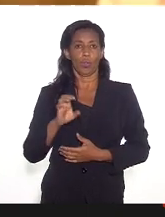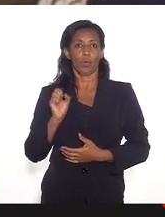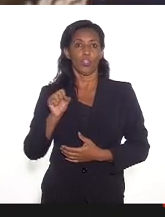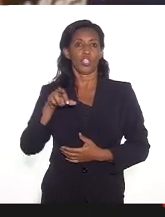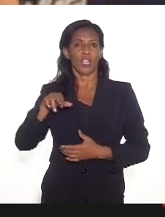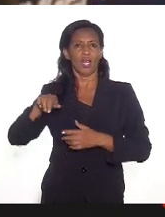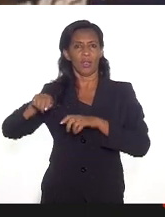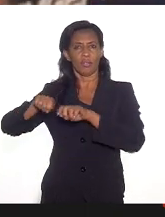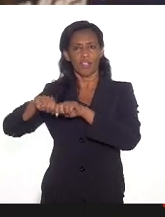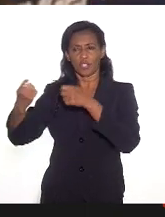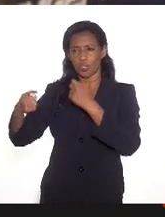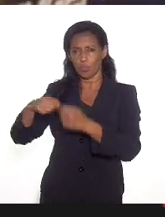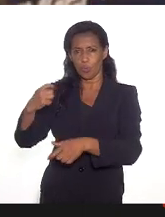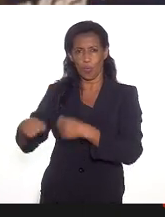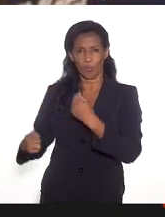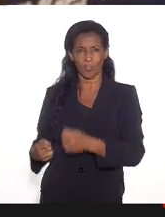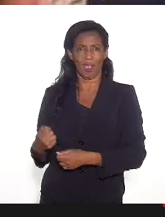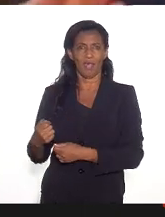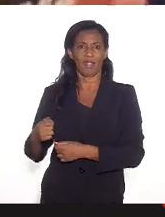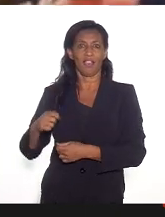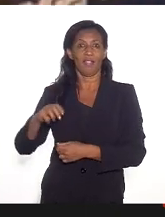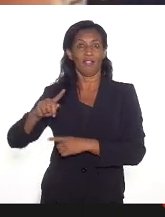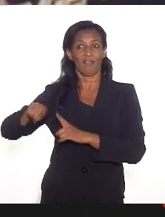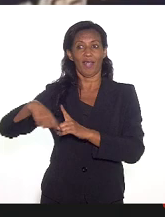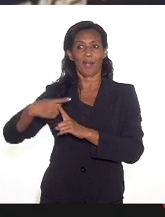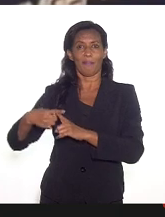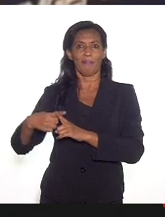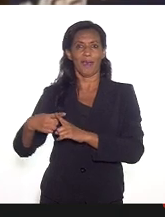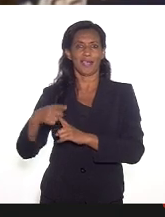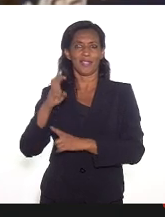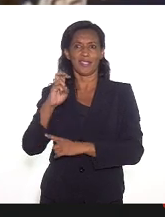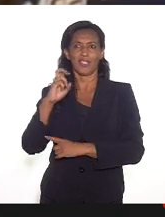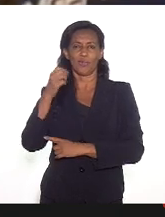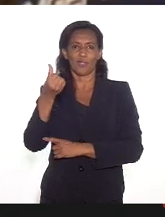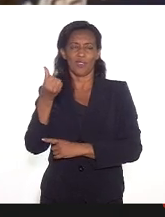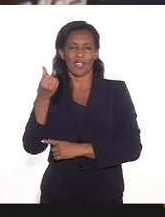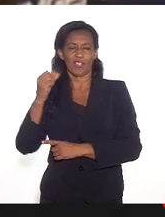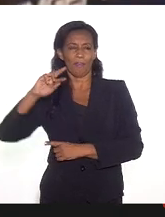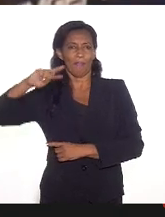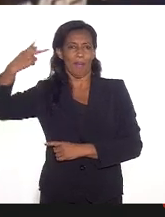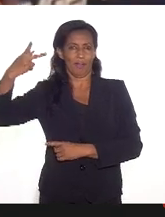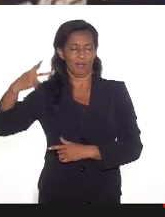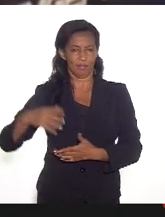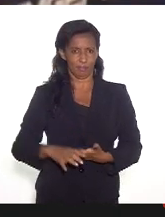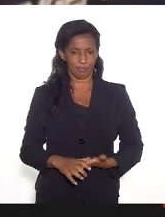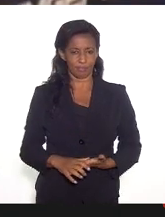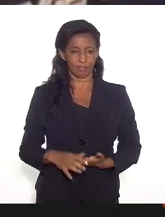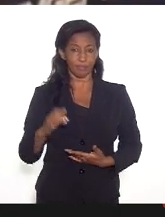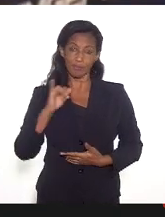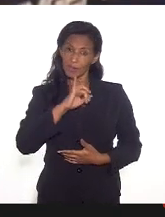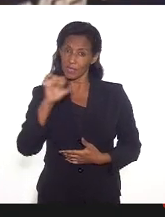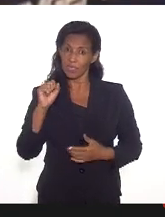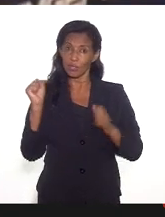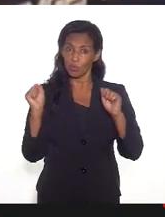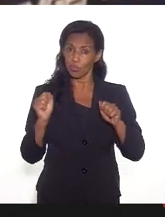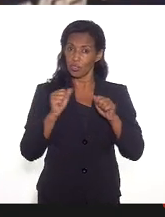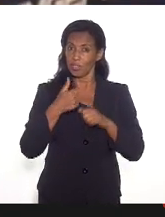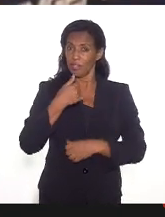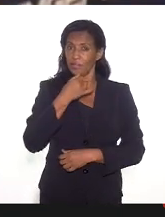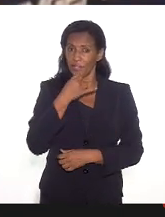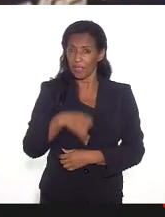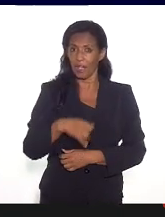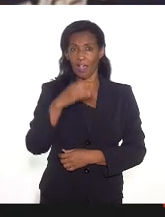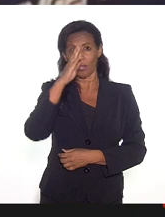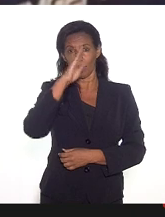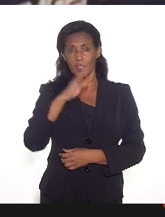vai desmontá-lo vai ganhar 5-6 vezes mais que isso na matéria-prima que tinha no navio. Isso poderia ficar no Brasil, no